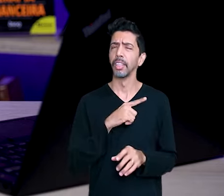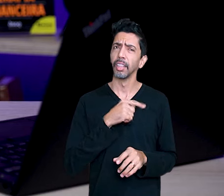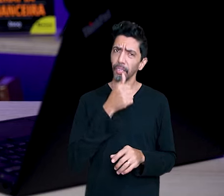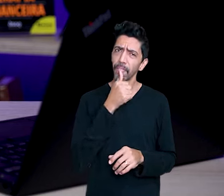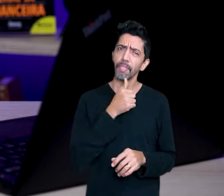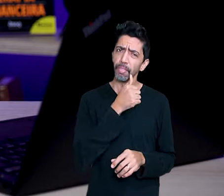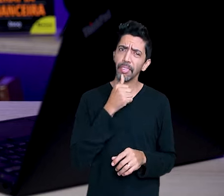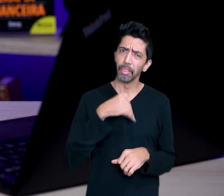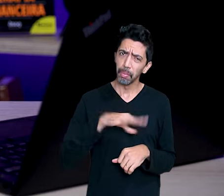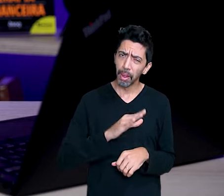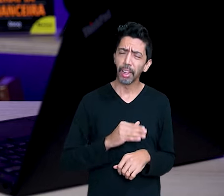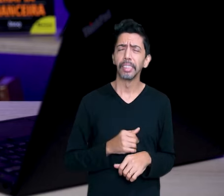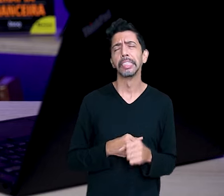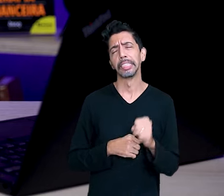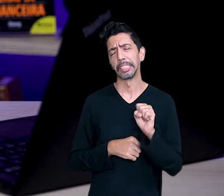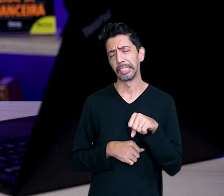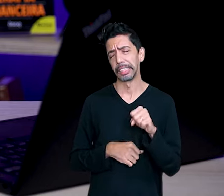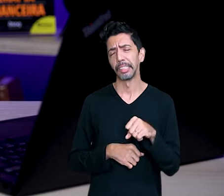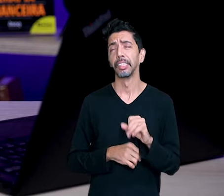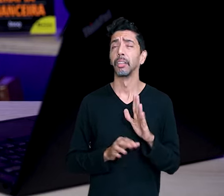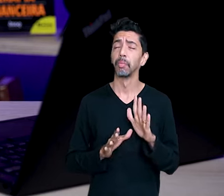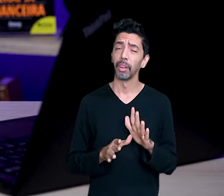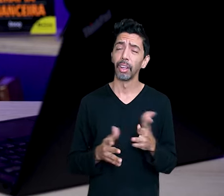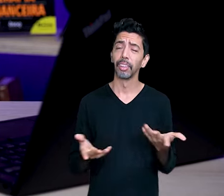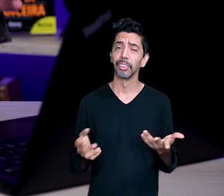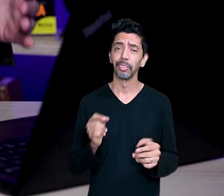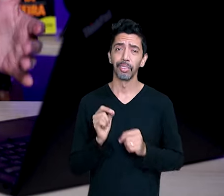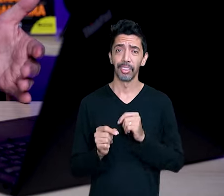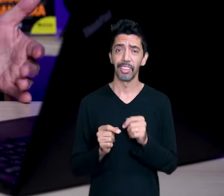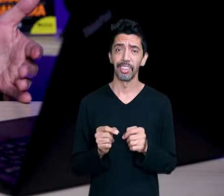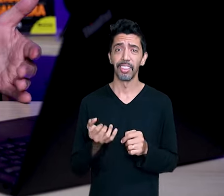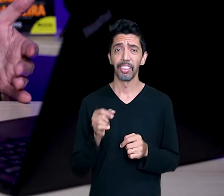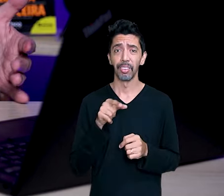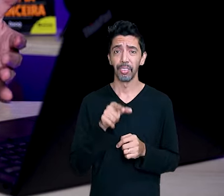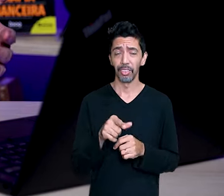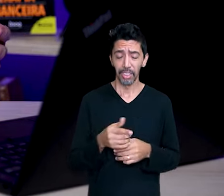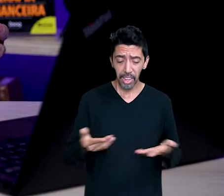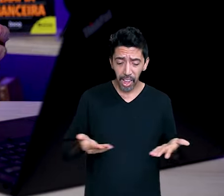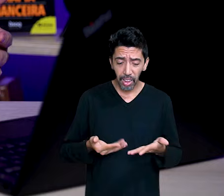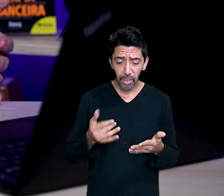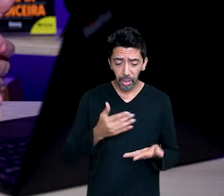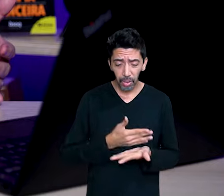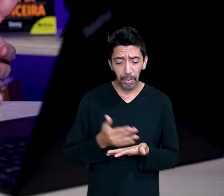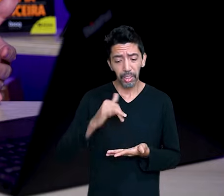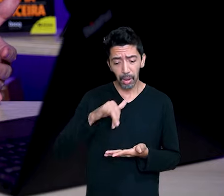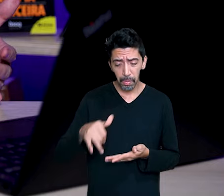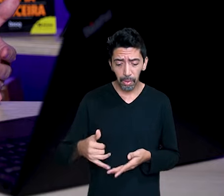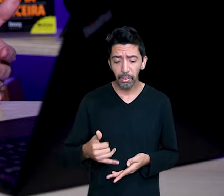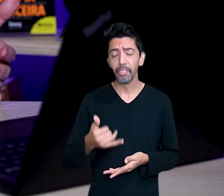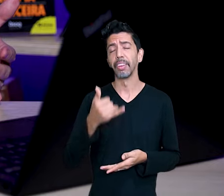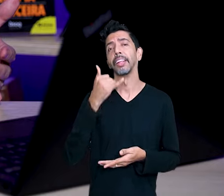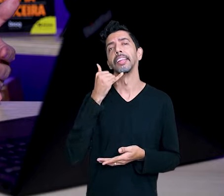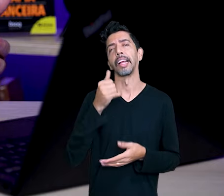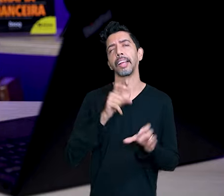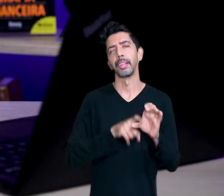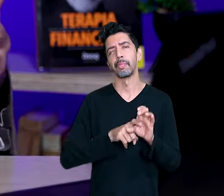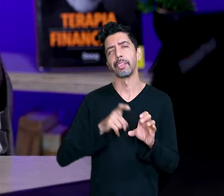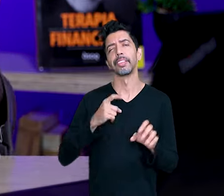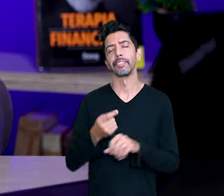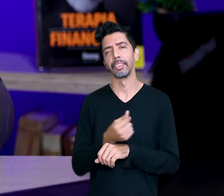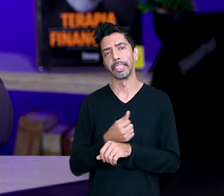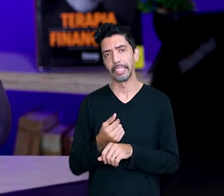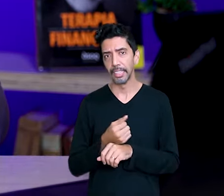esforço? Claro que sim. Por isso, quanto mais tempo você tiver para construir essa independência